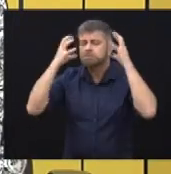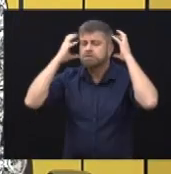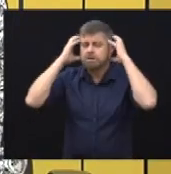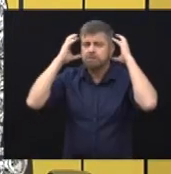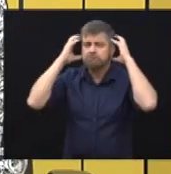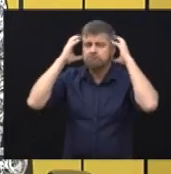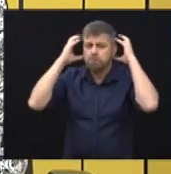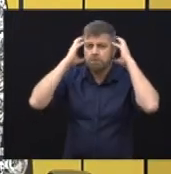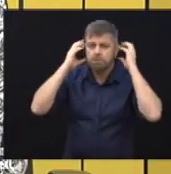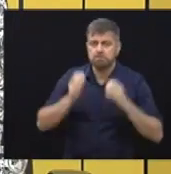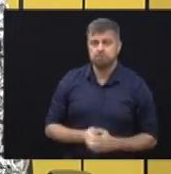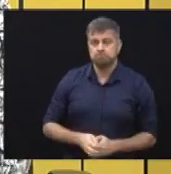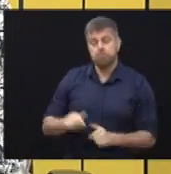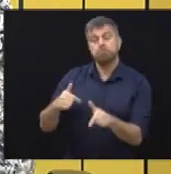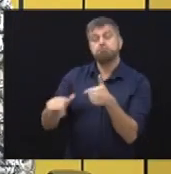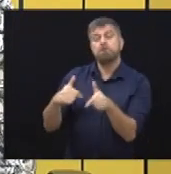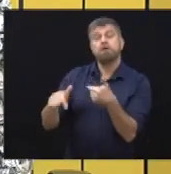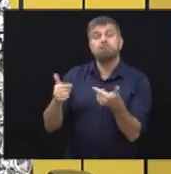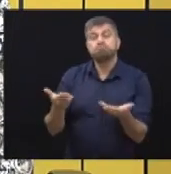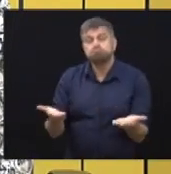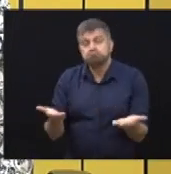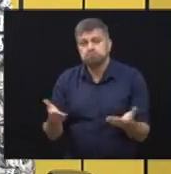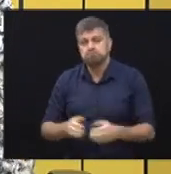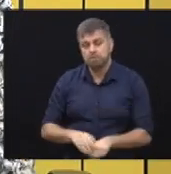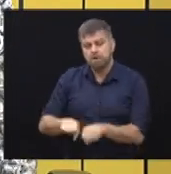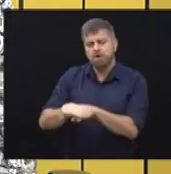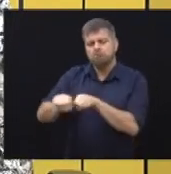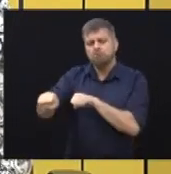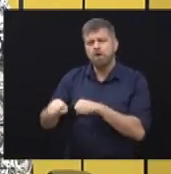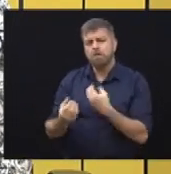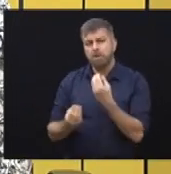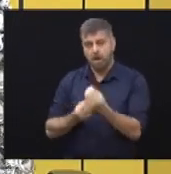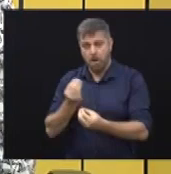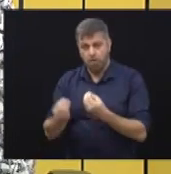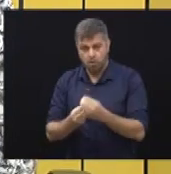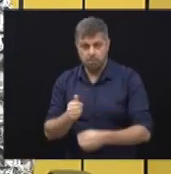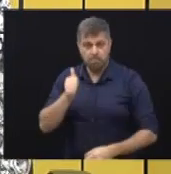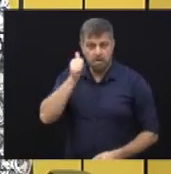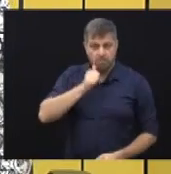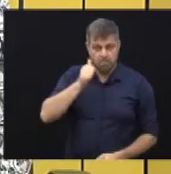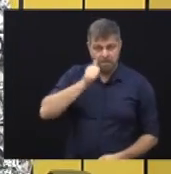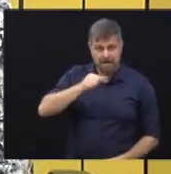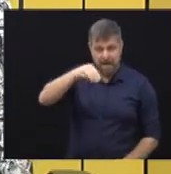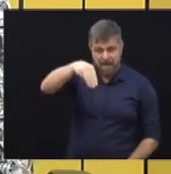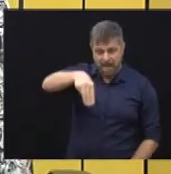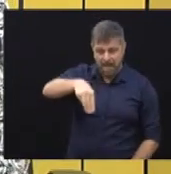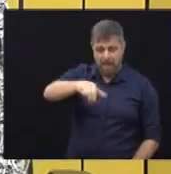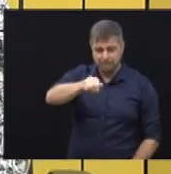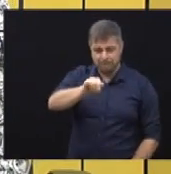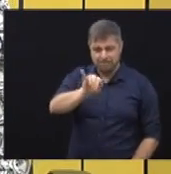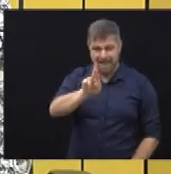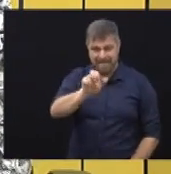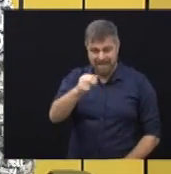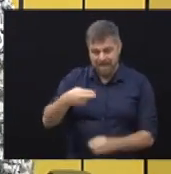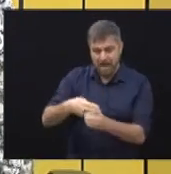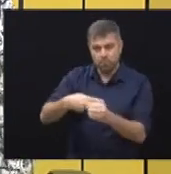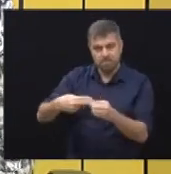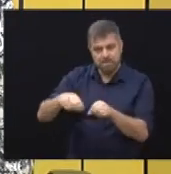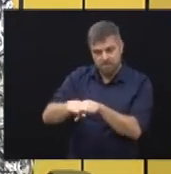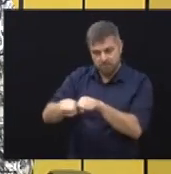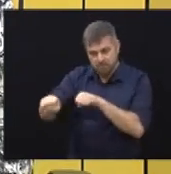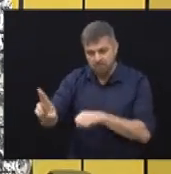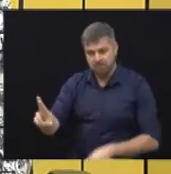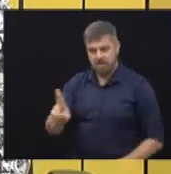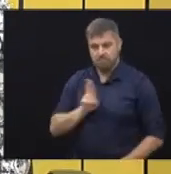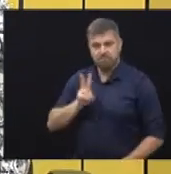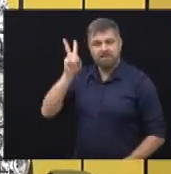escolheu a fonoaudiologia como carreira de vida? Como se forma? A Mayara Fieri, formada pela Unicamp, vai